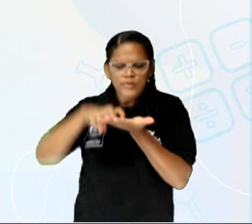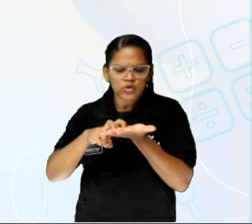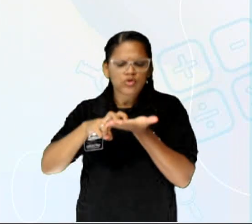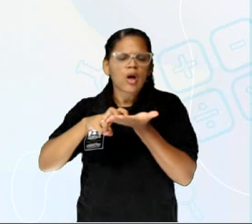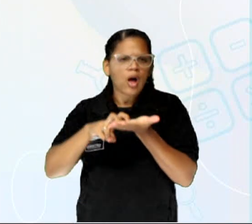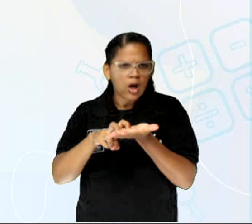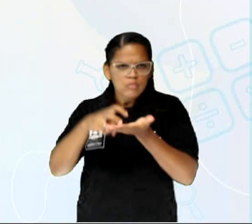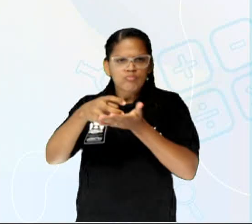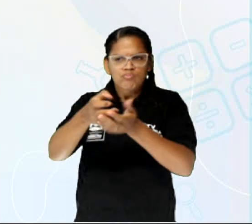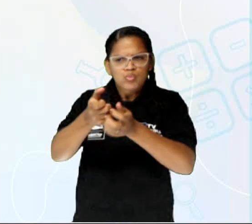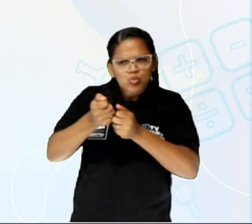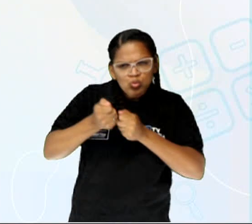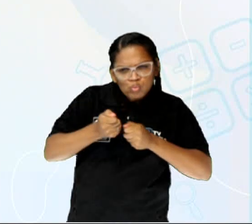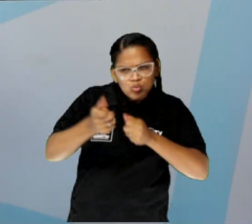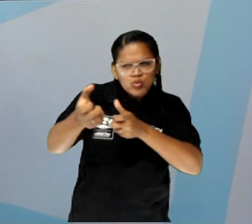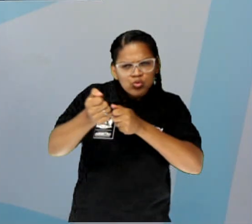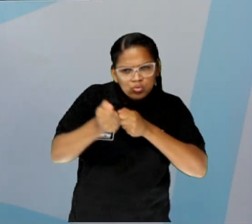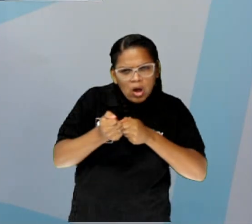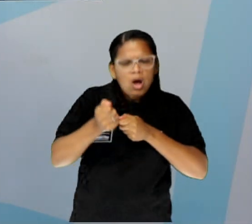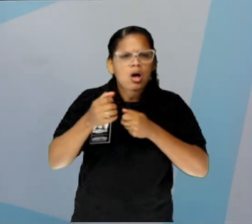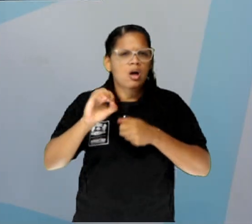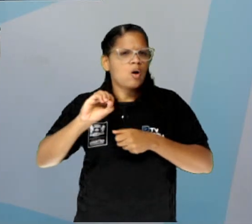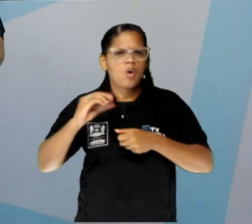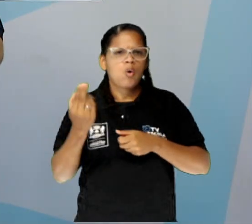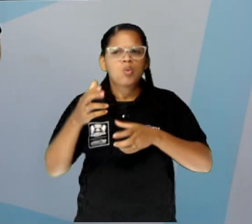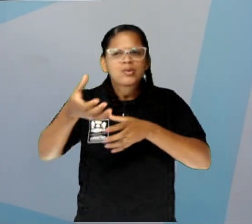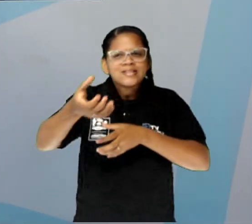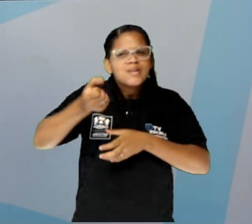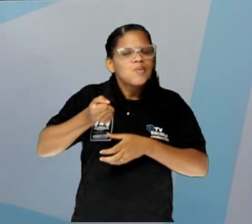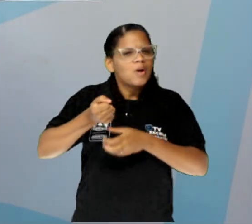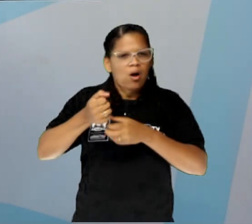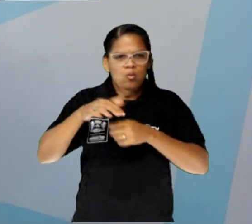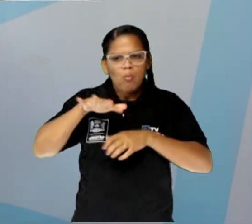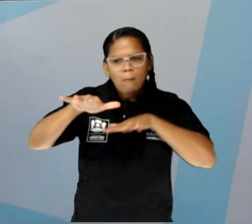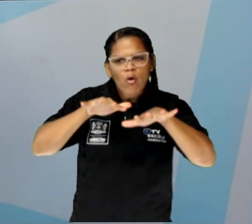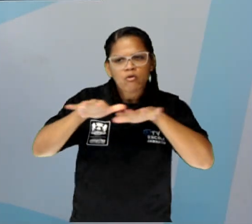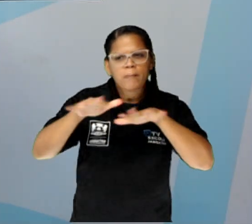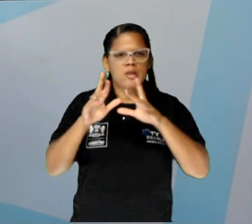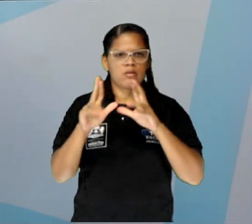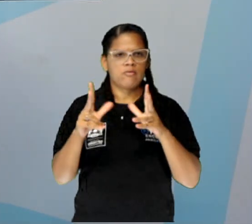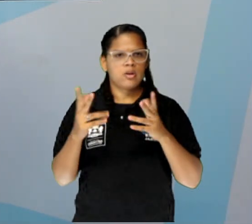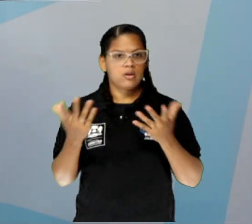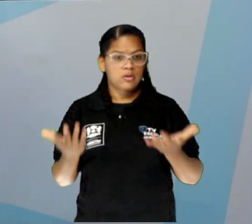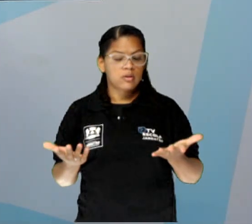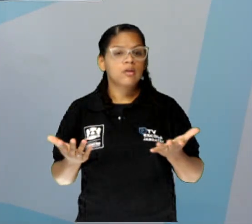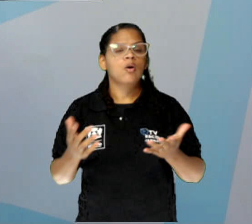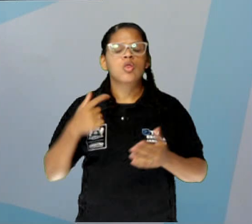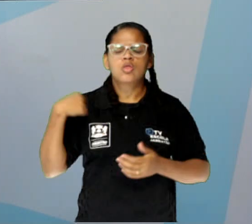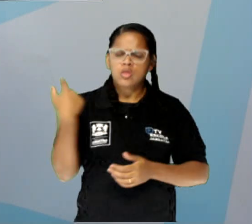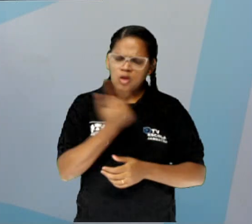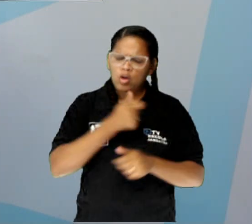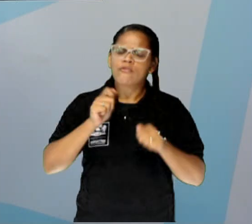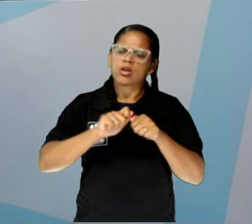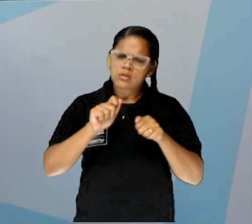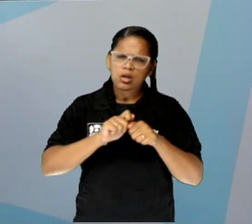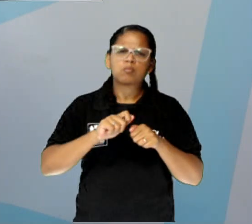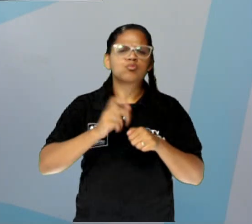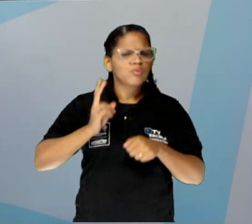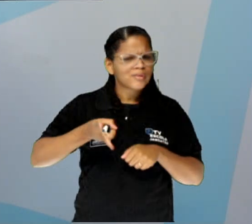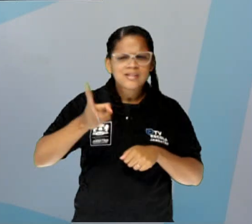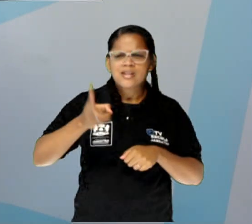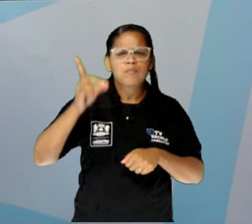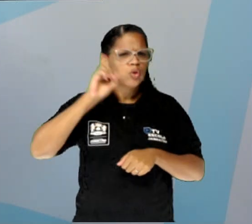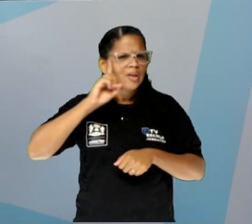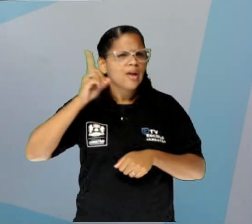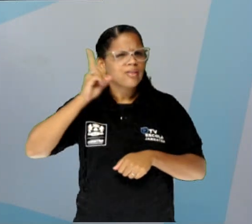se empunhar, quer dizer, segurar algo naquele movimento. A gente passa a nossa vida fazendo isso, subindo escada, pegando